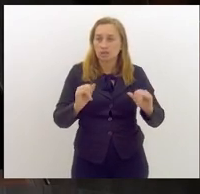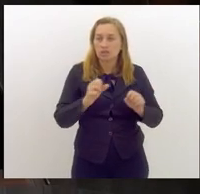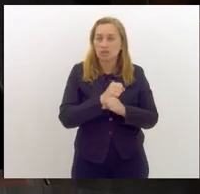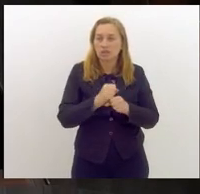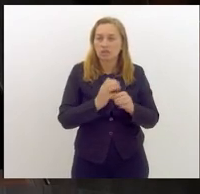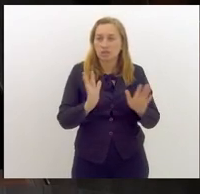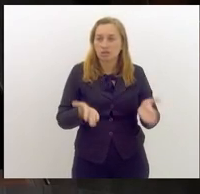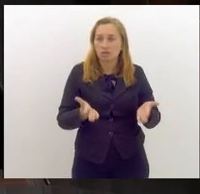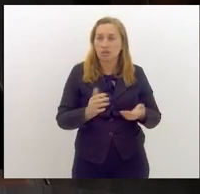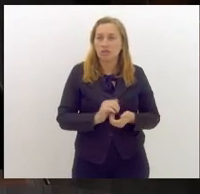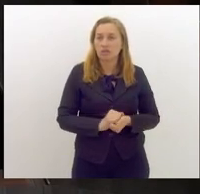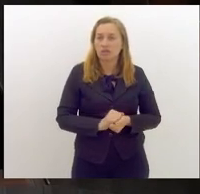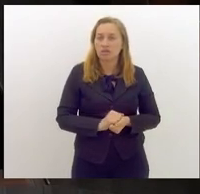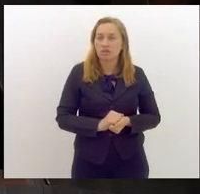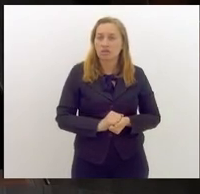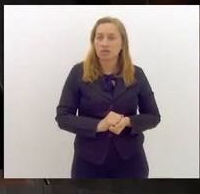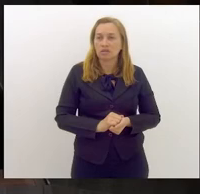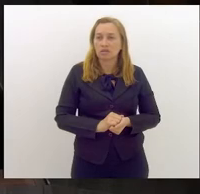declara